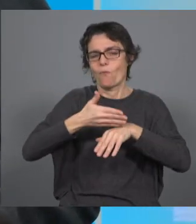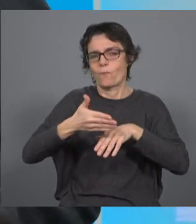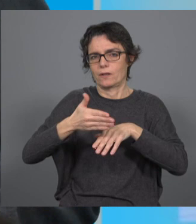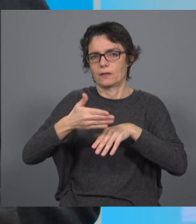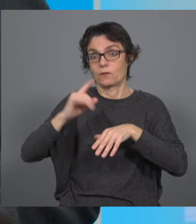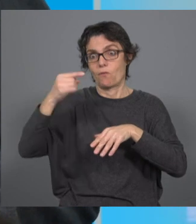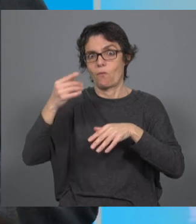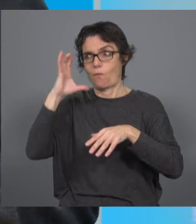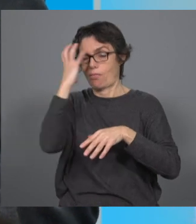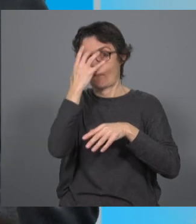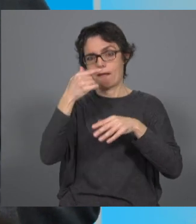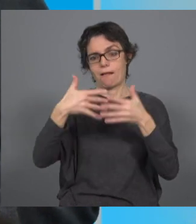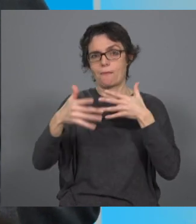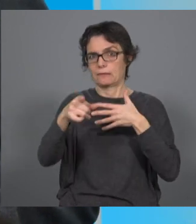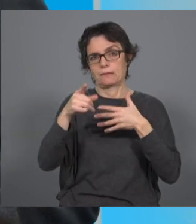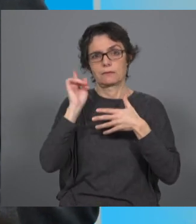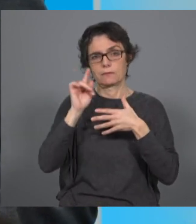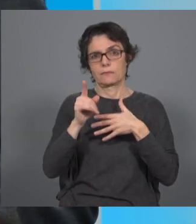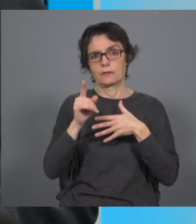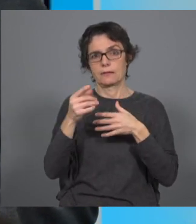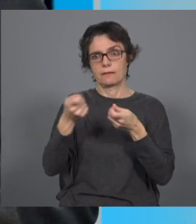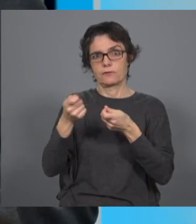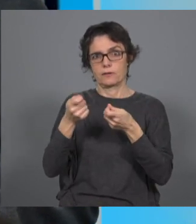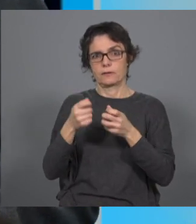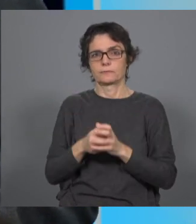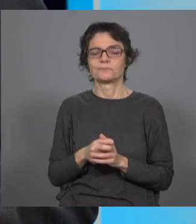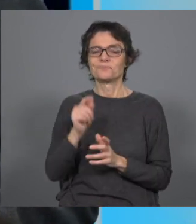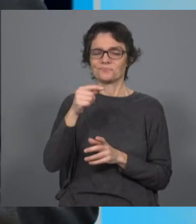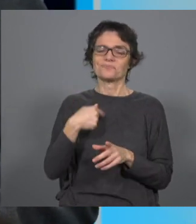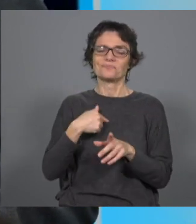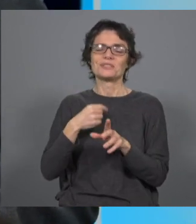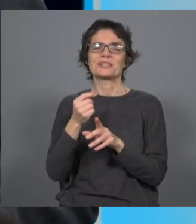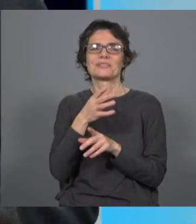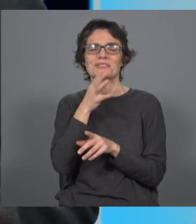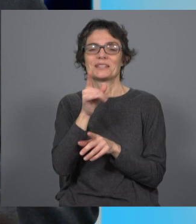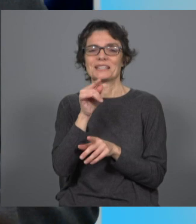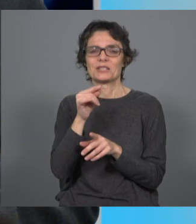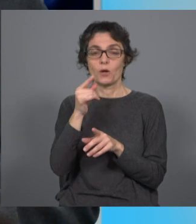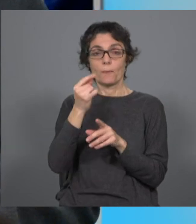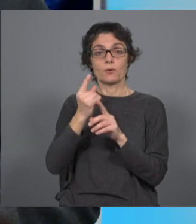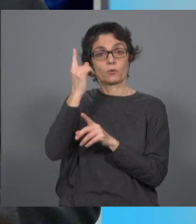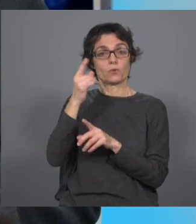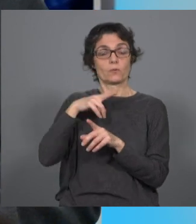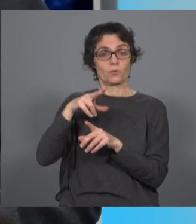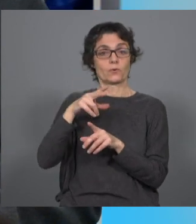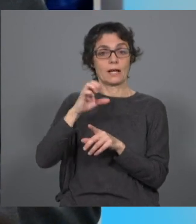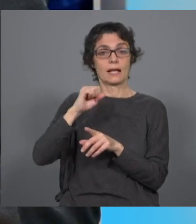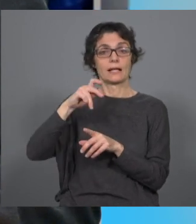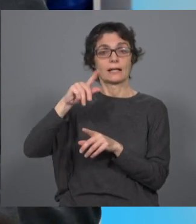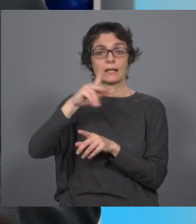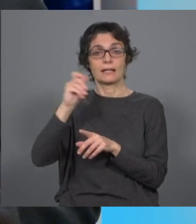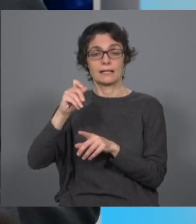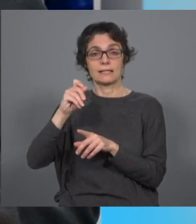portuguesa, por exemplo, em Norte de Portugal, na Galiza, há a famosa tradição dos carretos, em